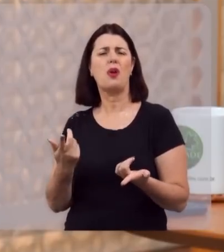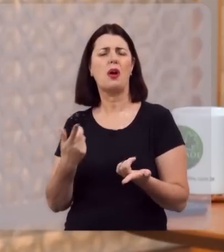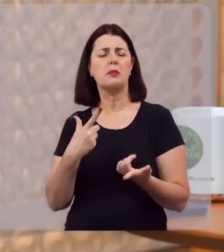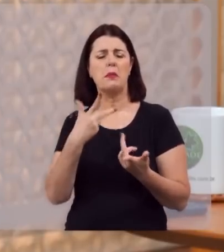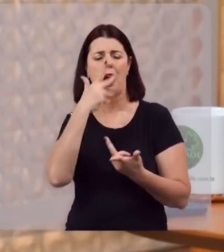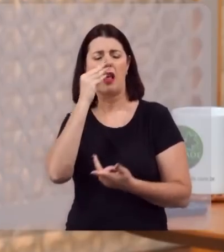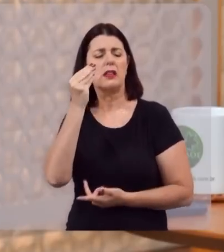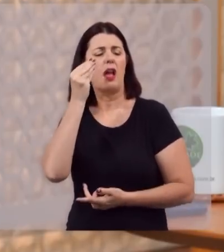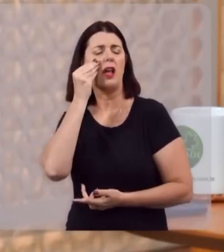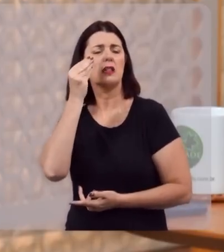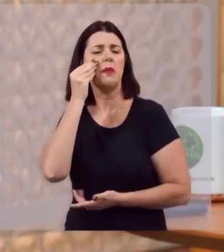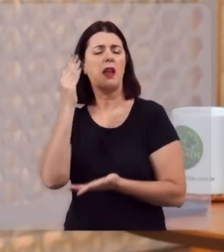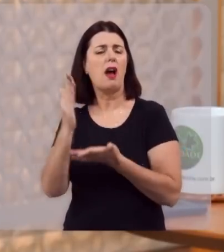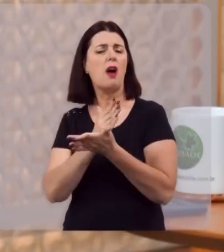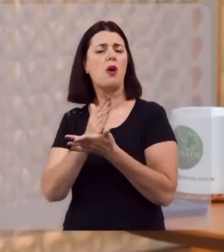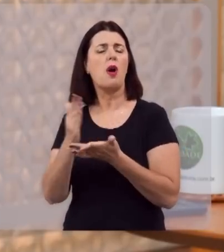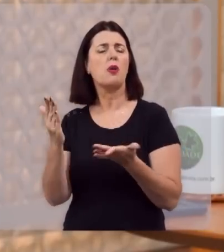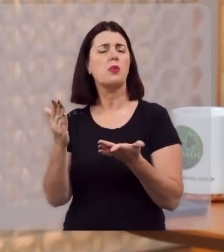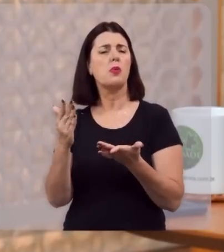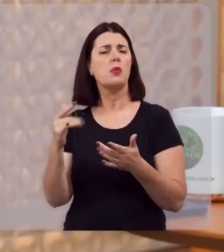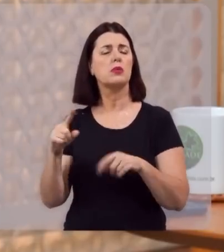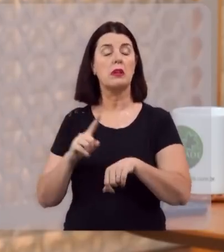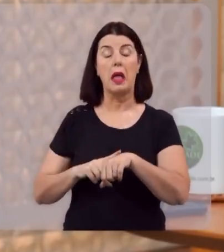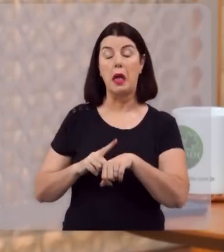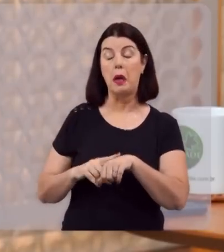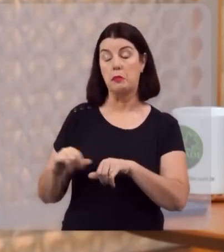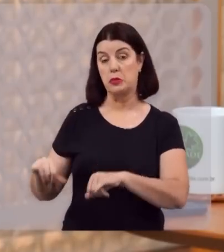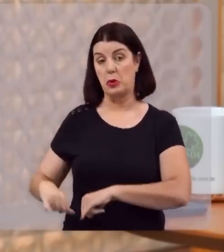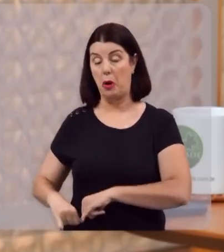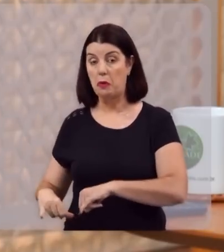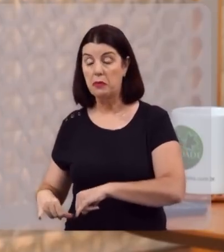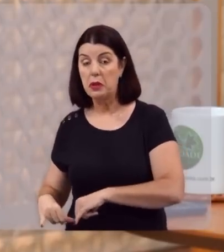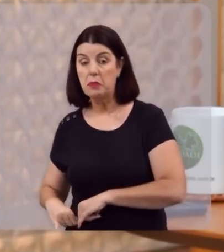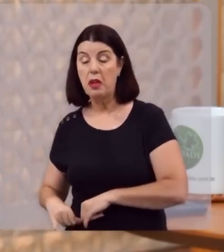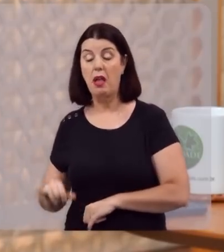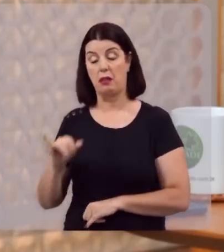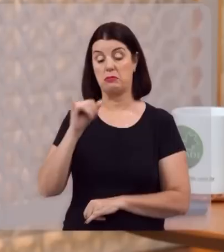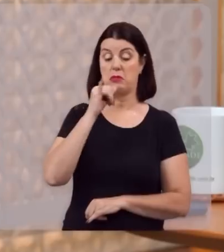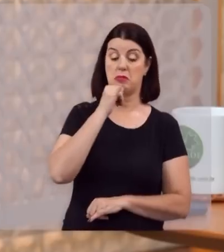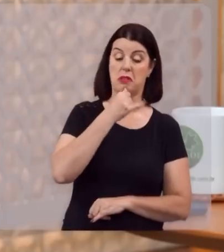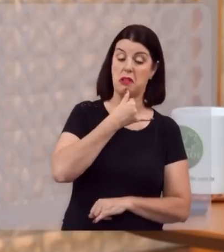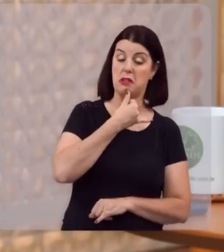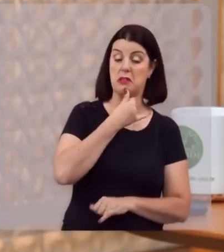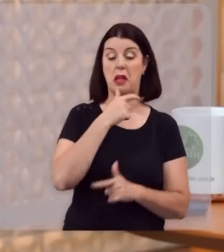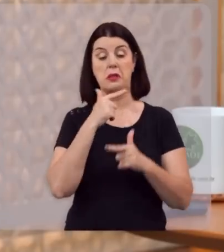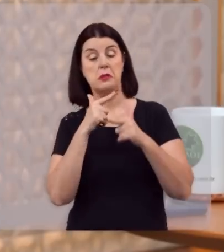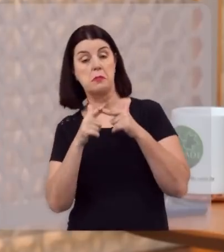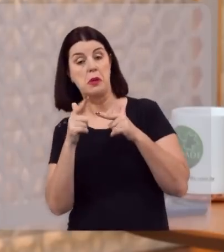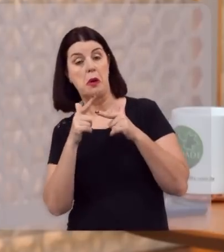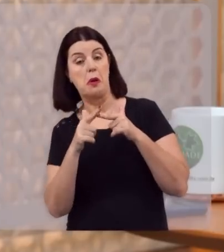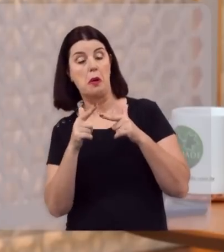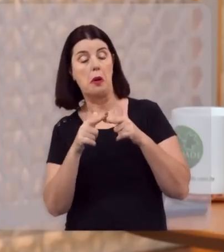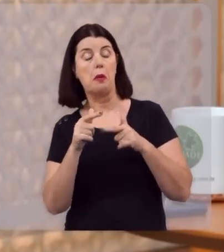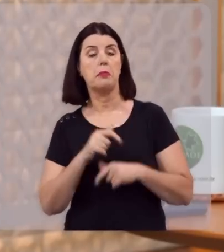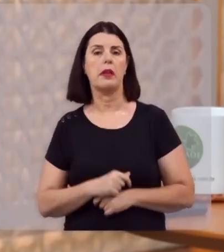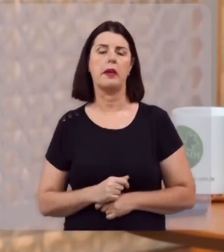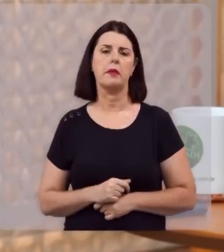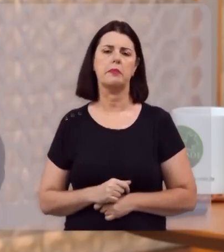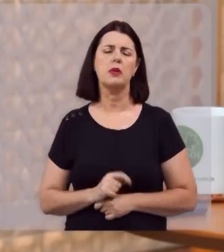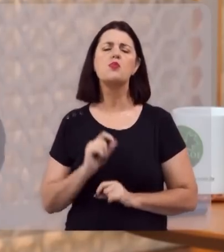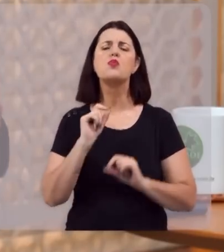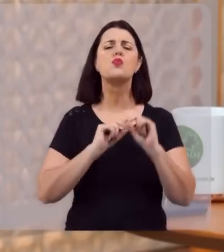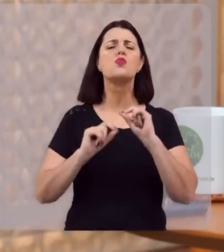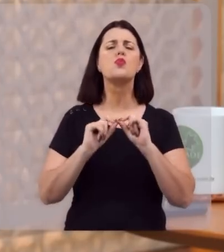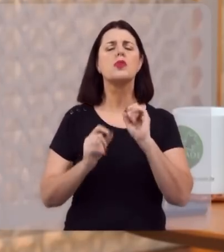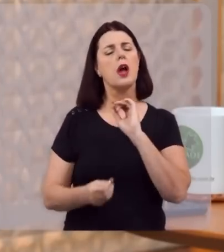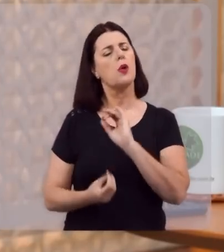muitas vezes de experimentar de Sofrimento de frustração de adversidade aqui na história